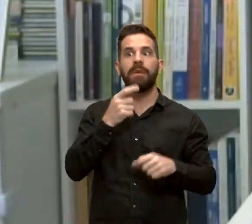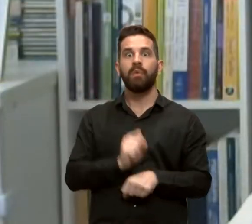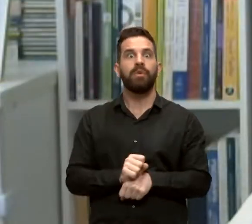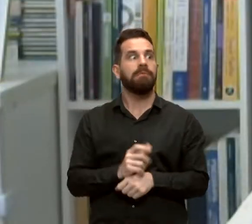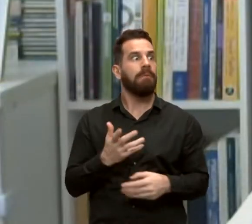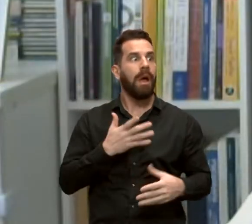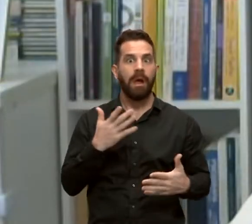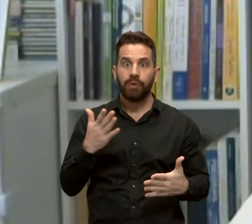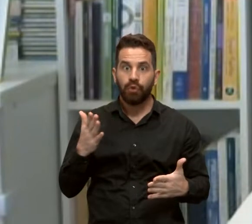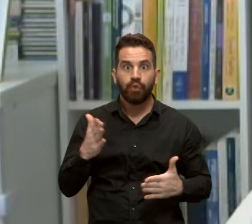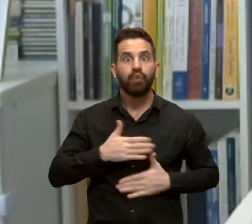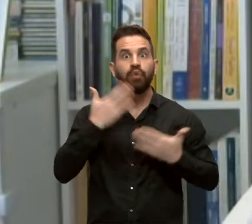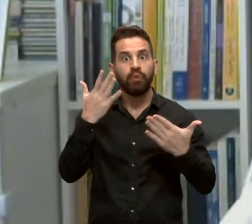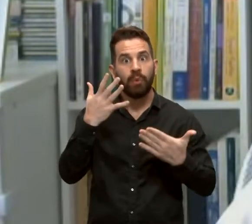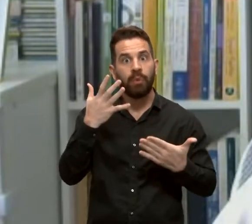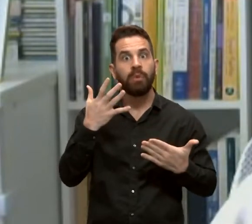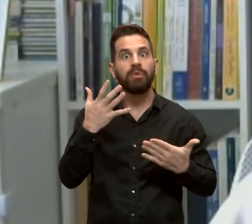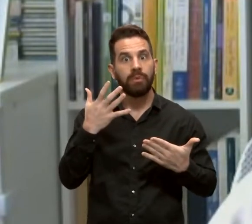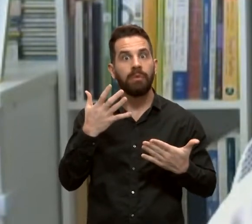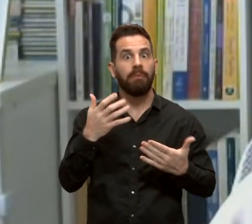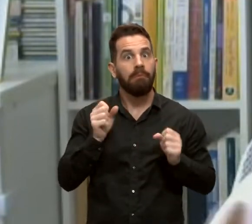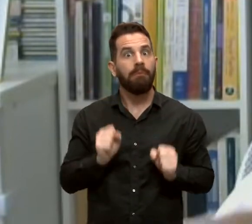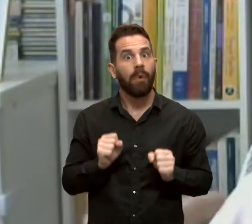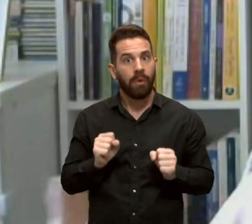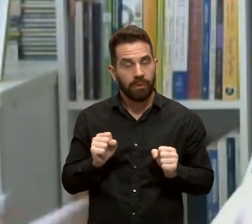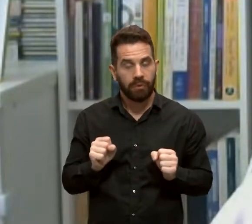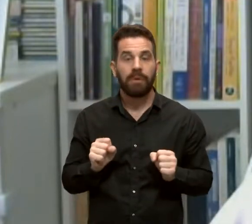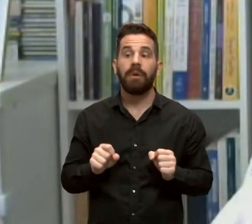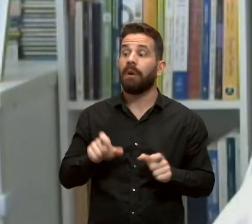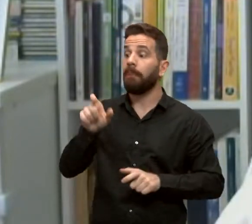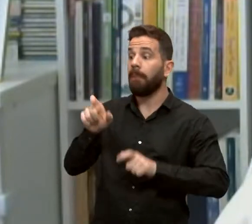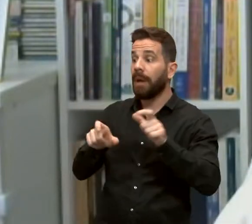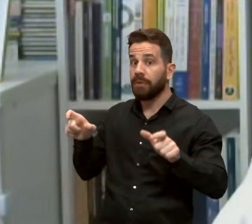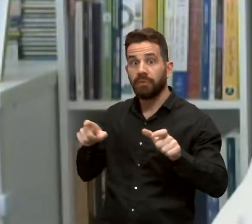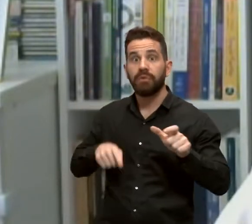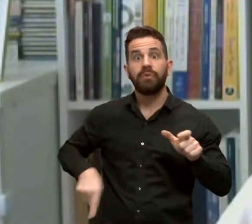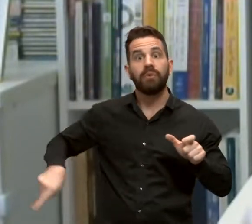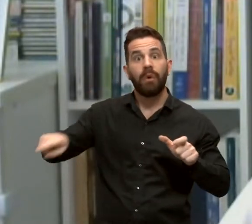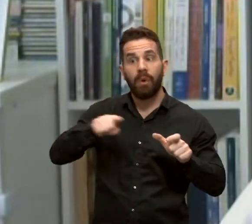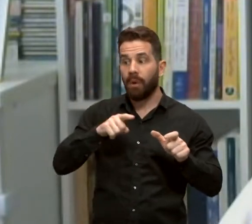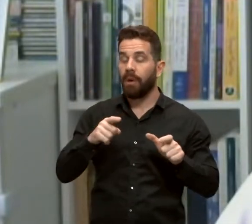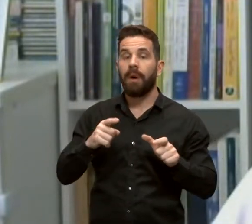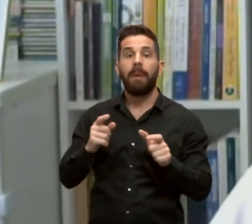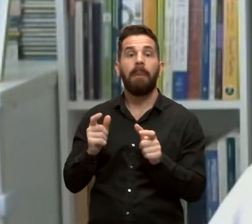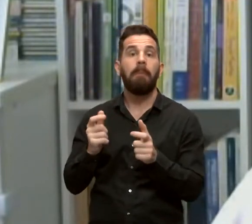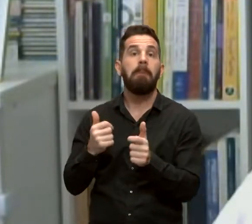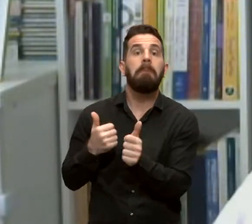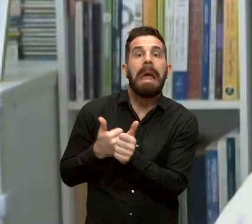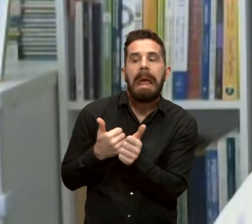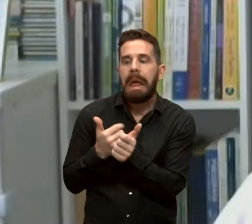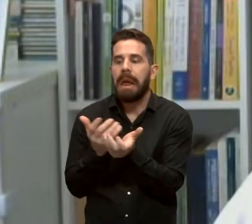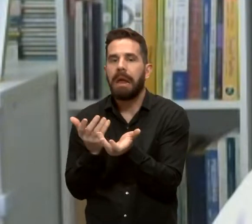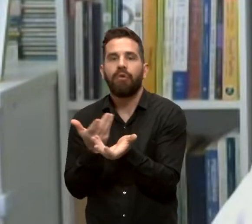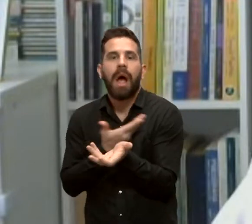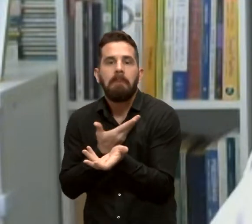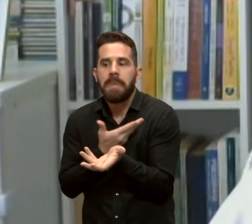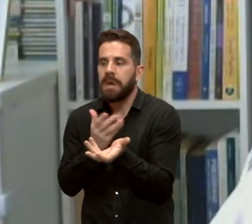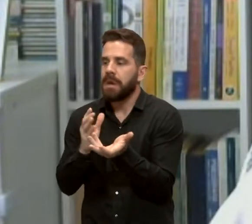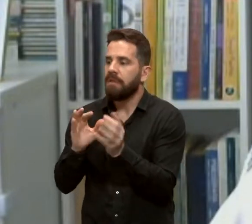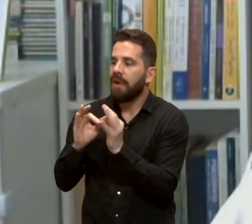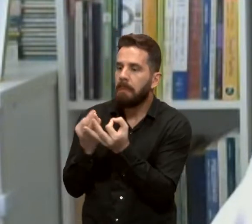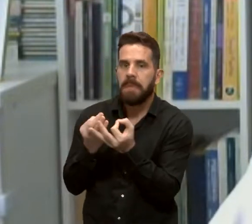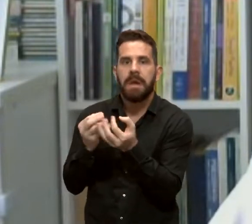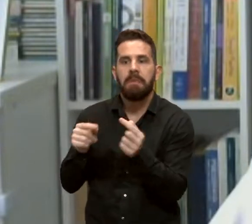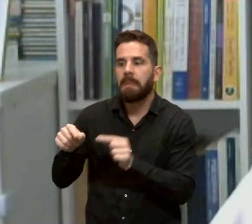de pessoas muito próximas ou pessoas até que só tomaram conhecimento do falecimento por suicídio de uma